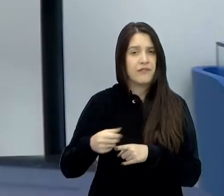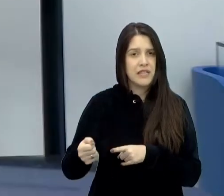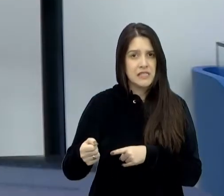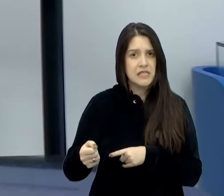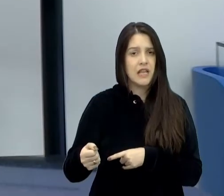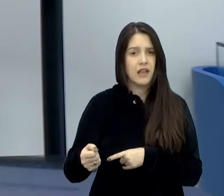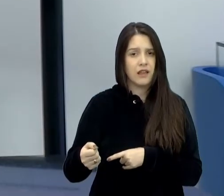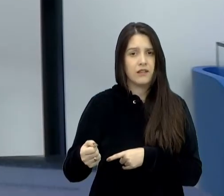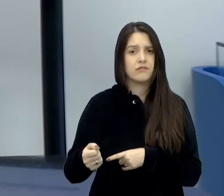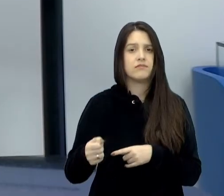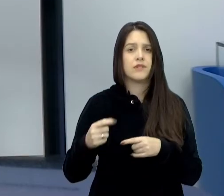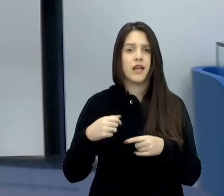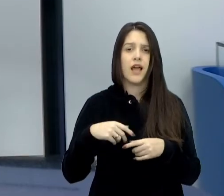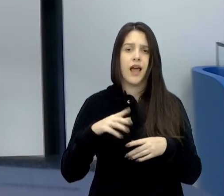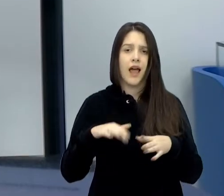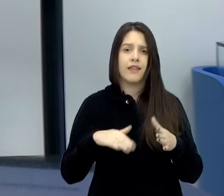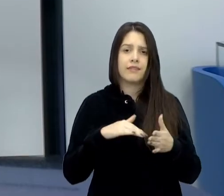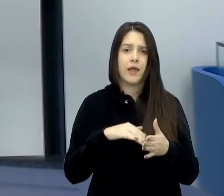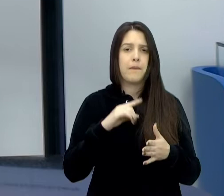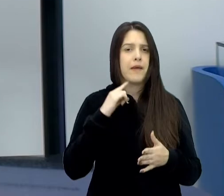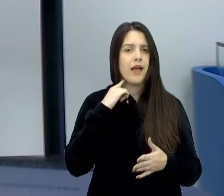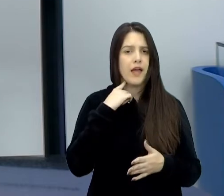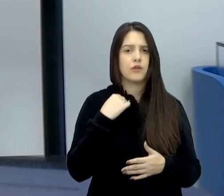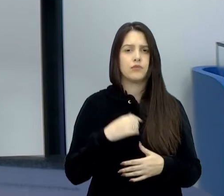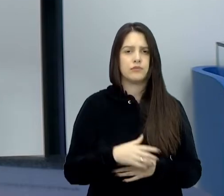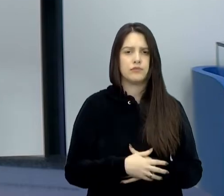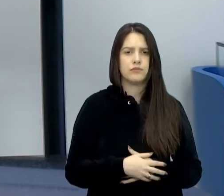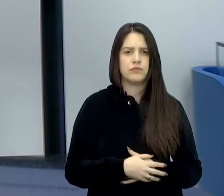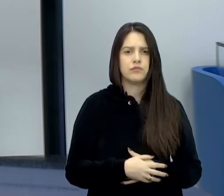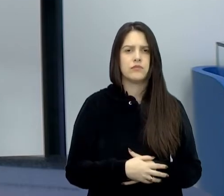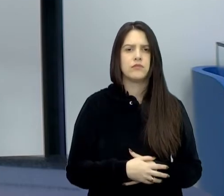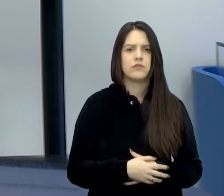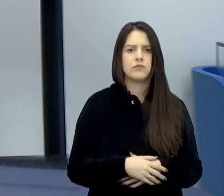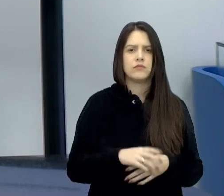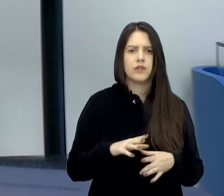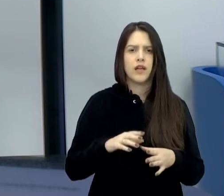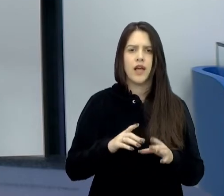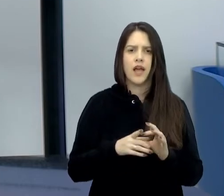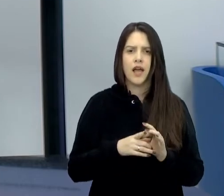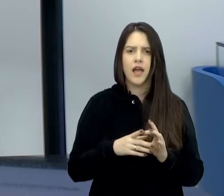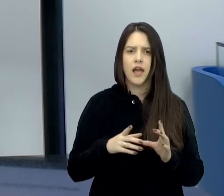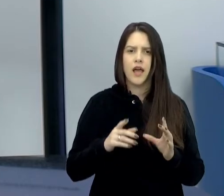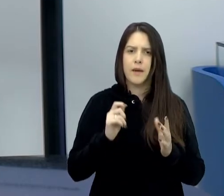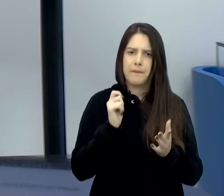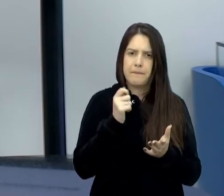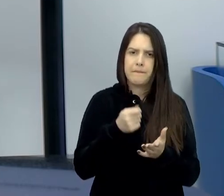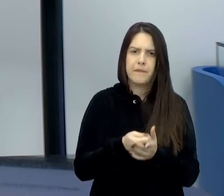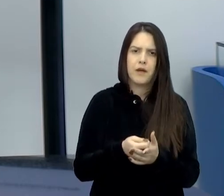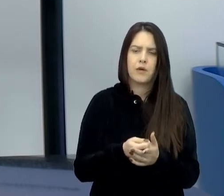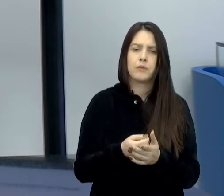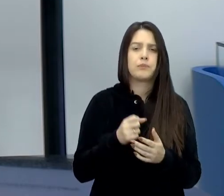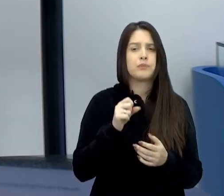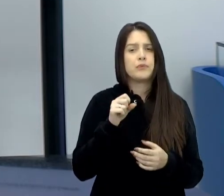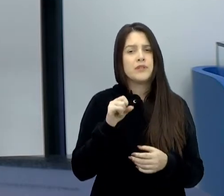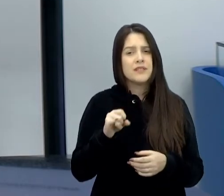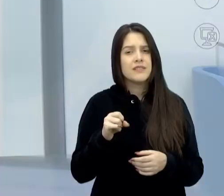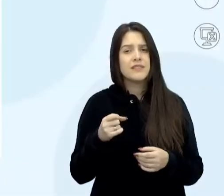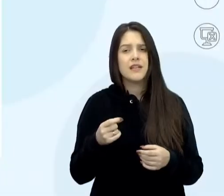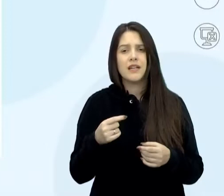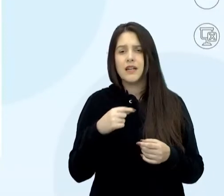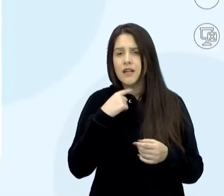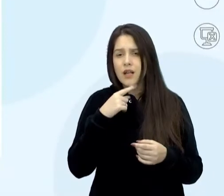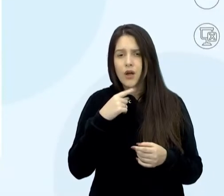caso aí foi 5 de maio, né? A aula não está passando no dia 5 de maio. Essa conta já tem que ser paga, porque senão vai vir